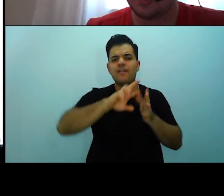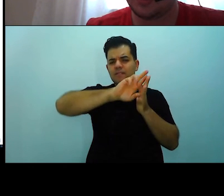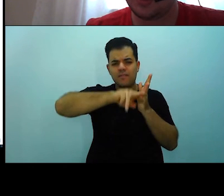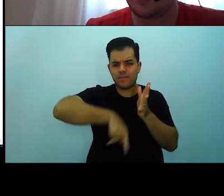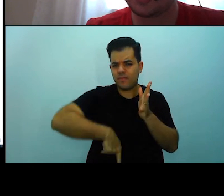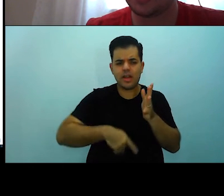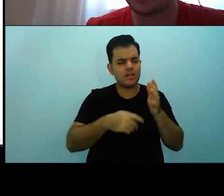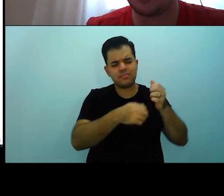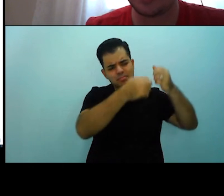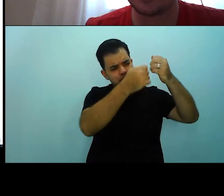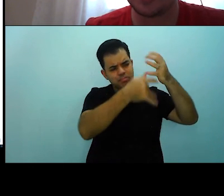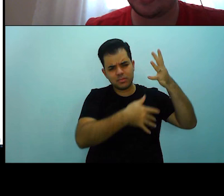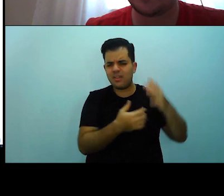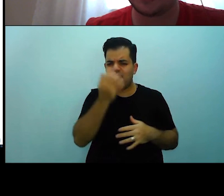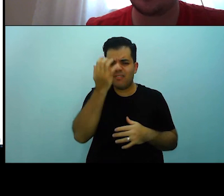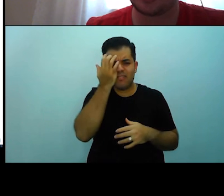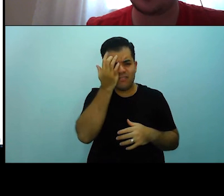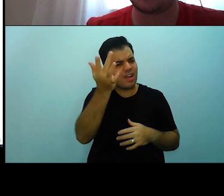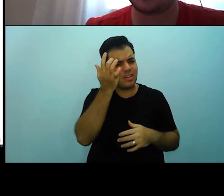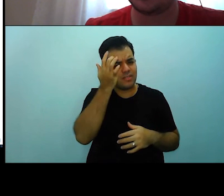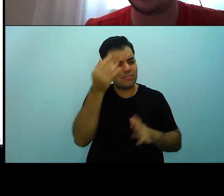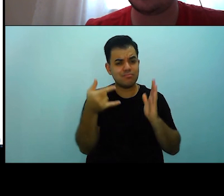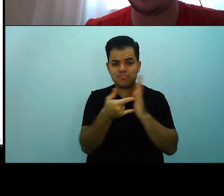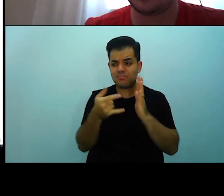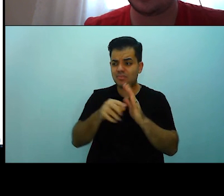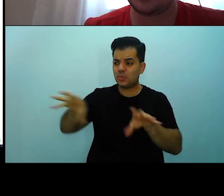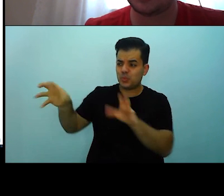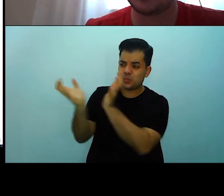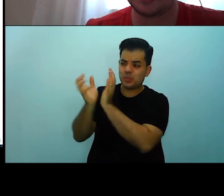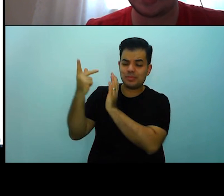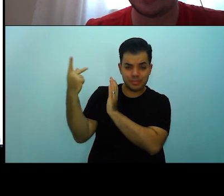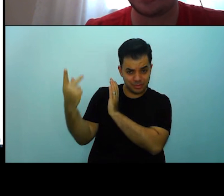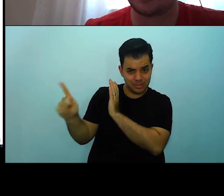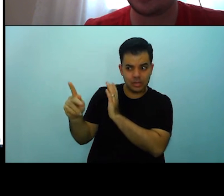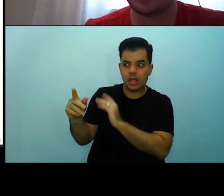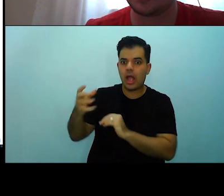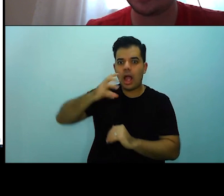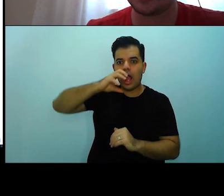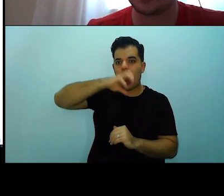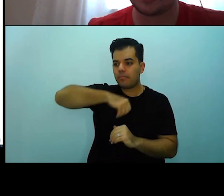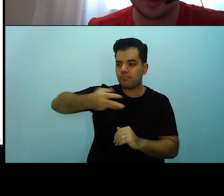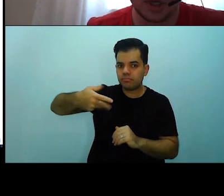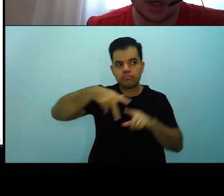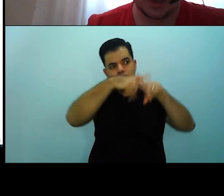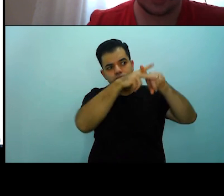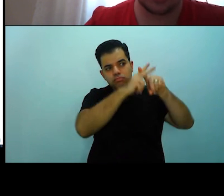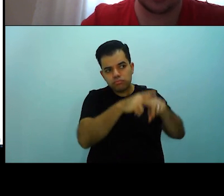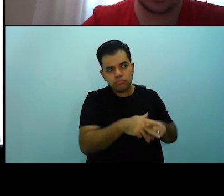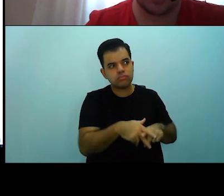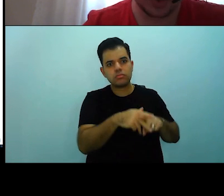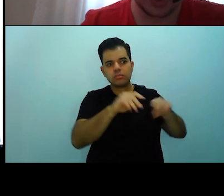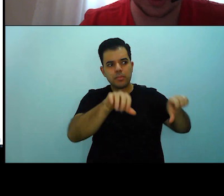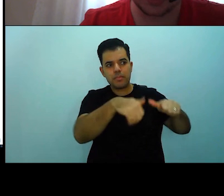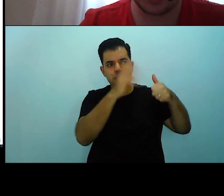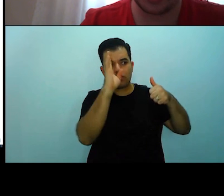mais, e facilita demais os devs, né, para conseguirem agilizar, né, essas questões.